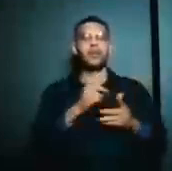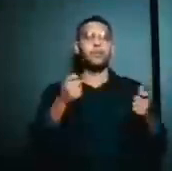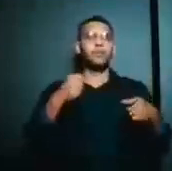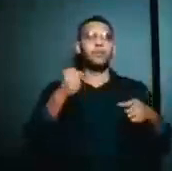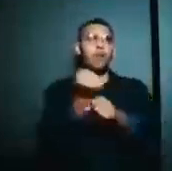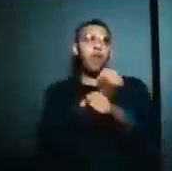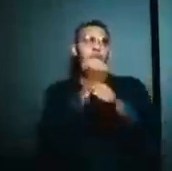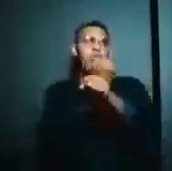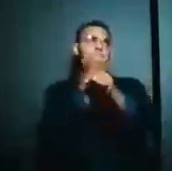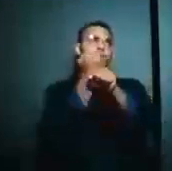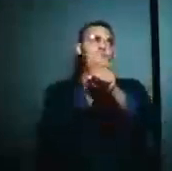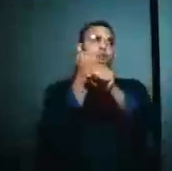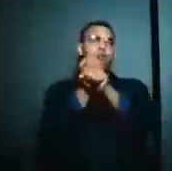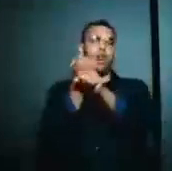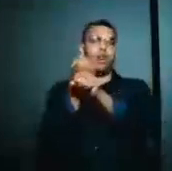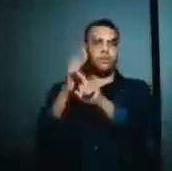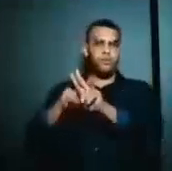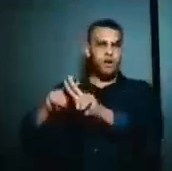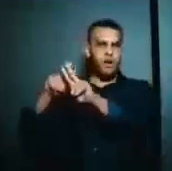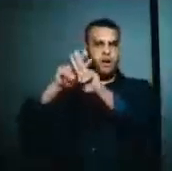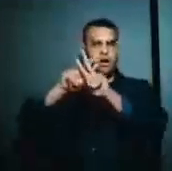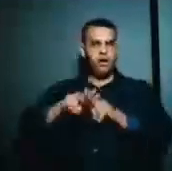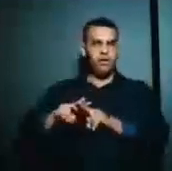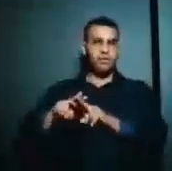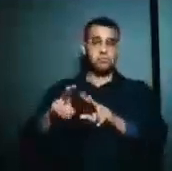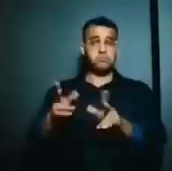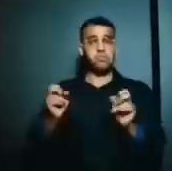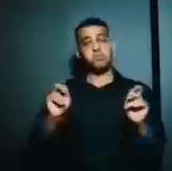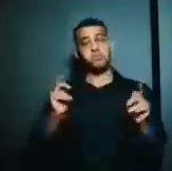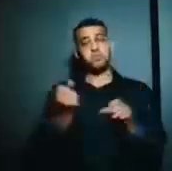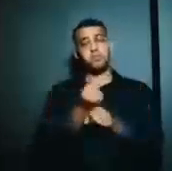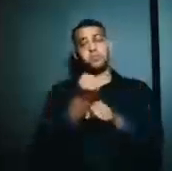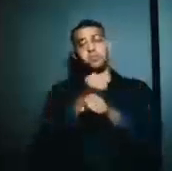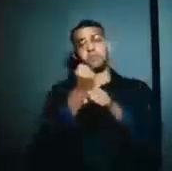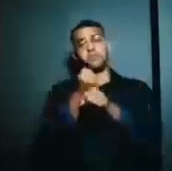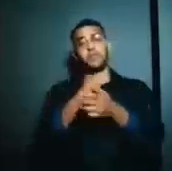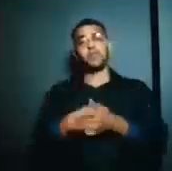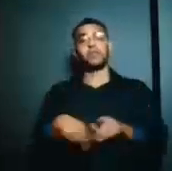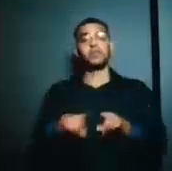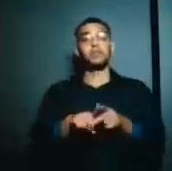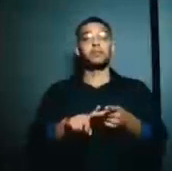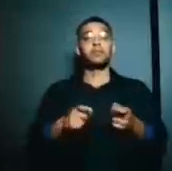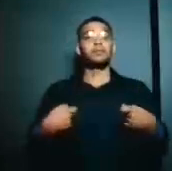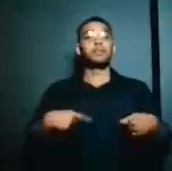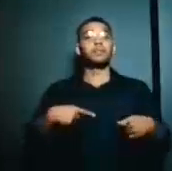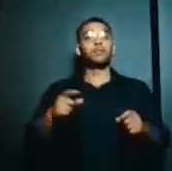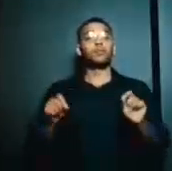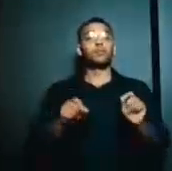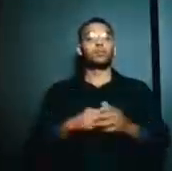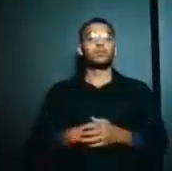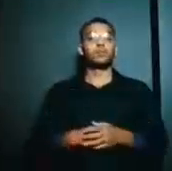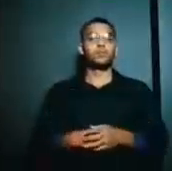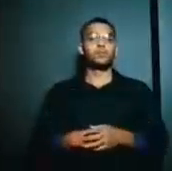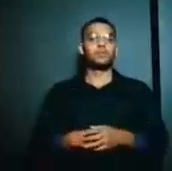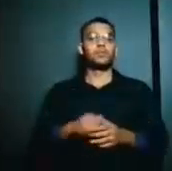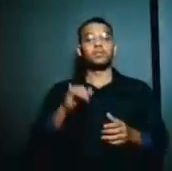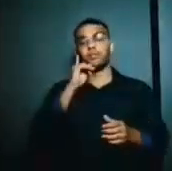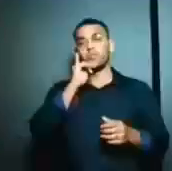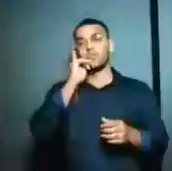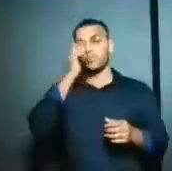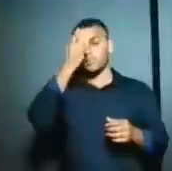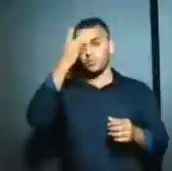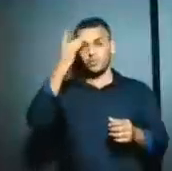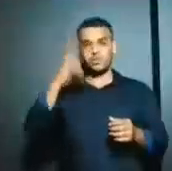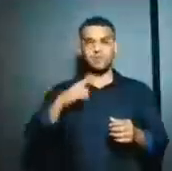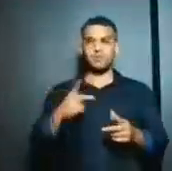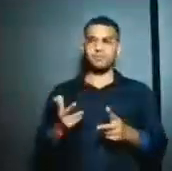lugar, ótimo, vamos construir. Segundo lugar, a lógica é o contrário. Que quando você encarece o custo do crime e